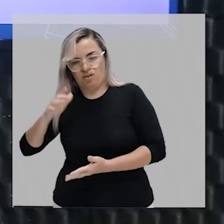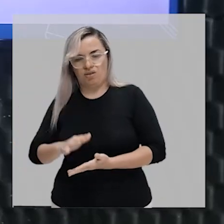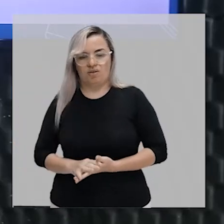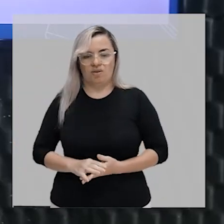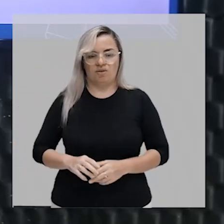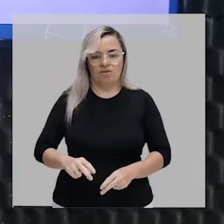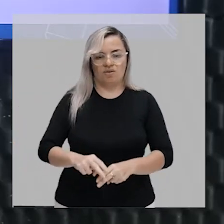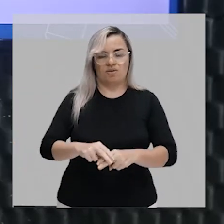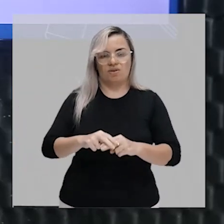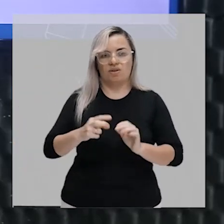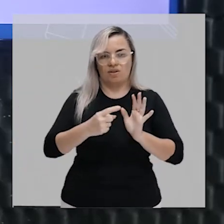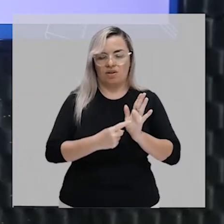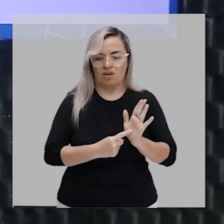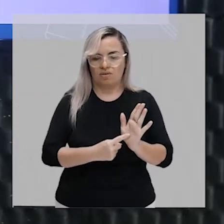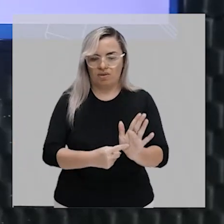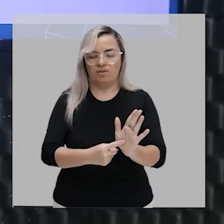dar.